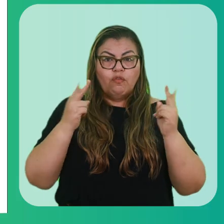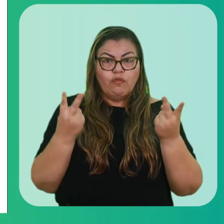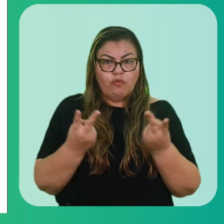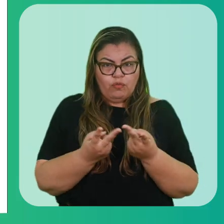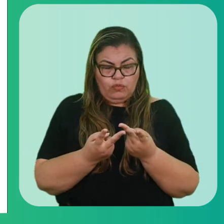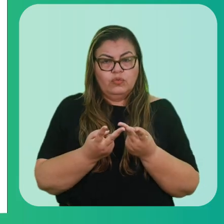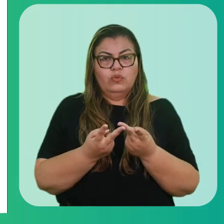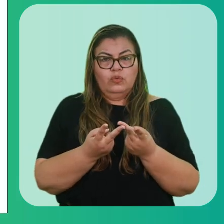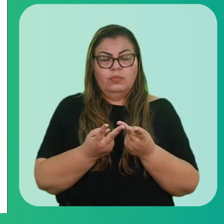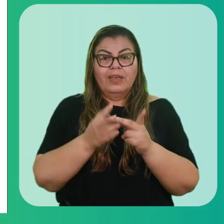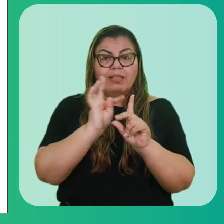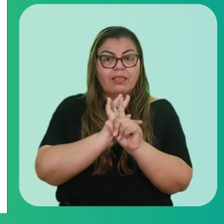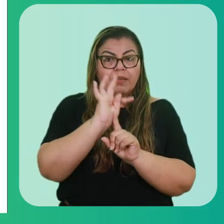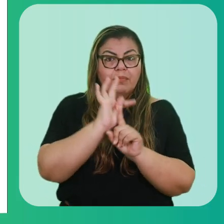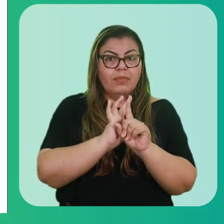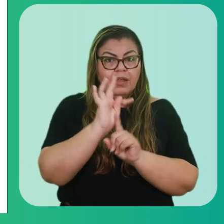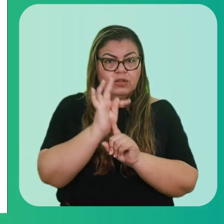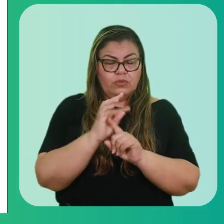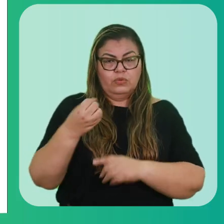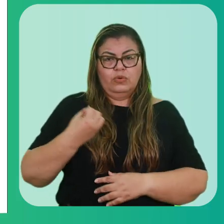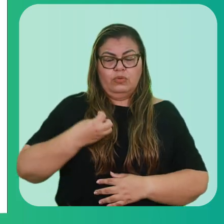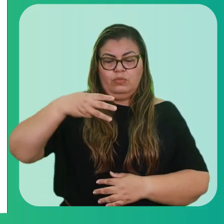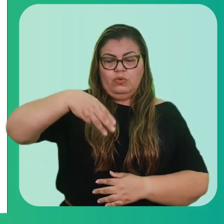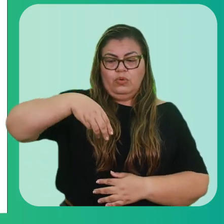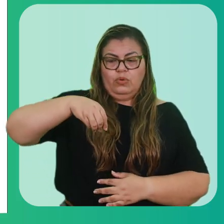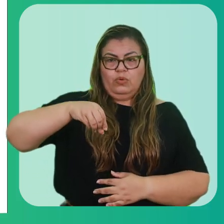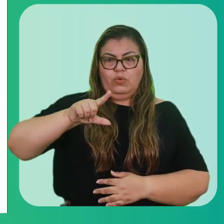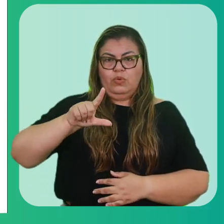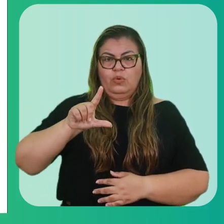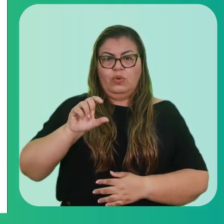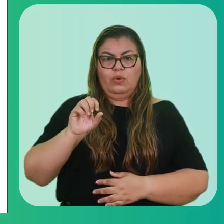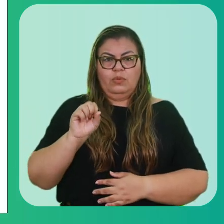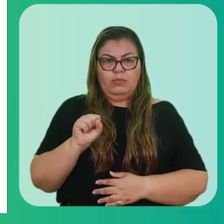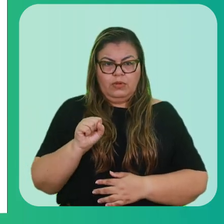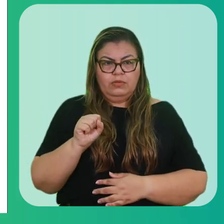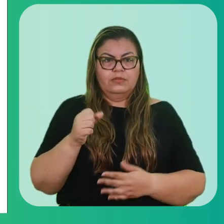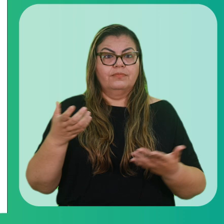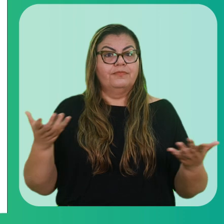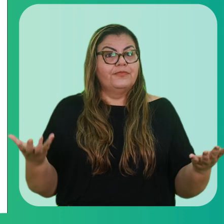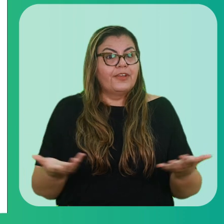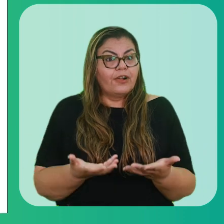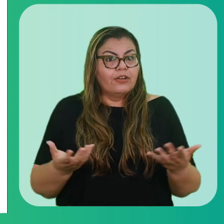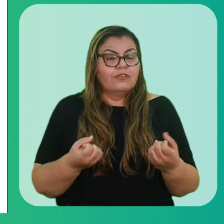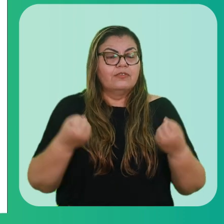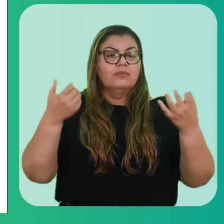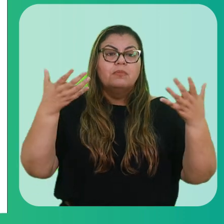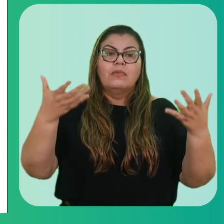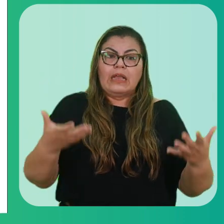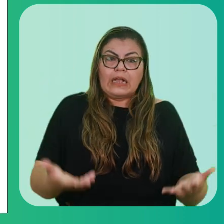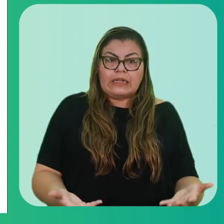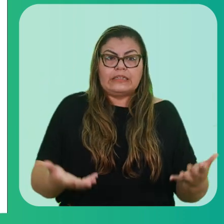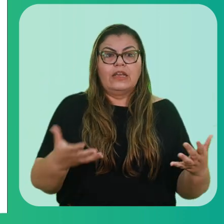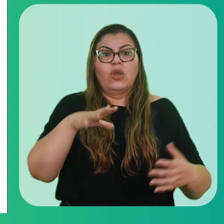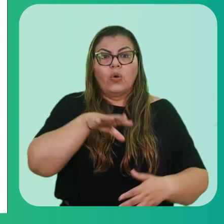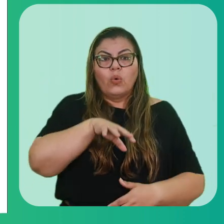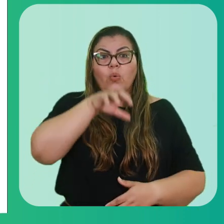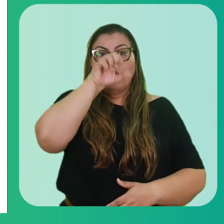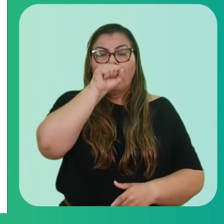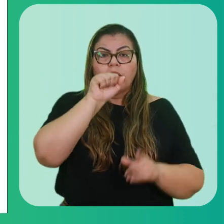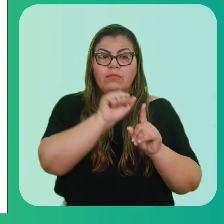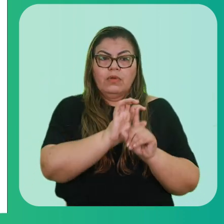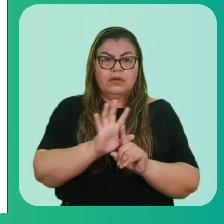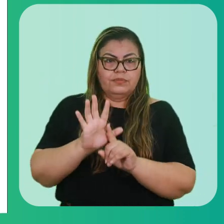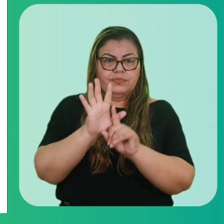mols. Bom, o ar como sistema gasoso. Primeiro, vale lembrar que nós tratamos de uma mistura de gases que